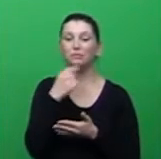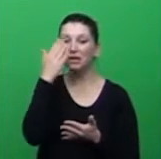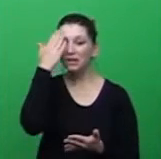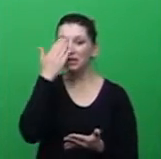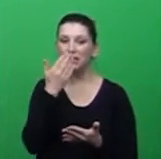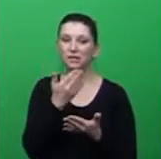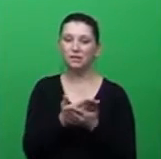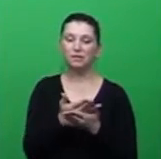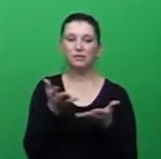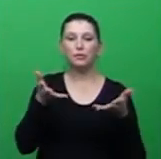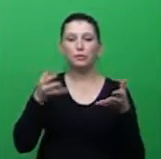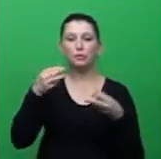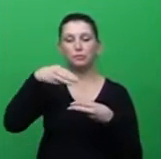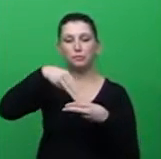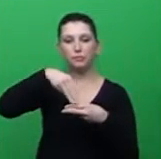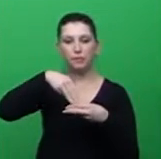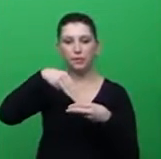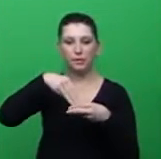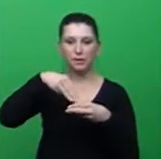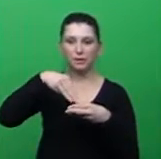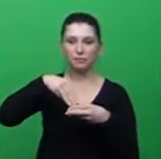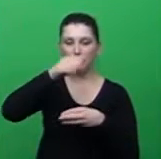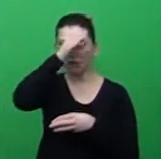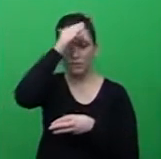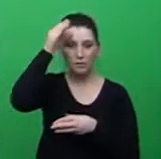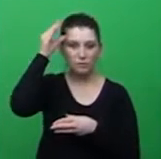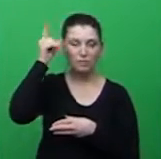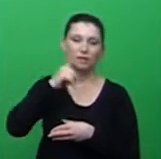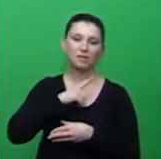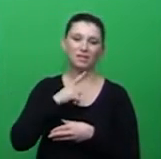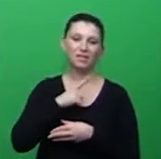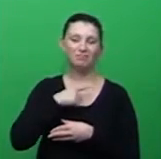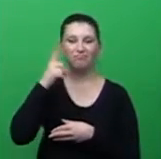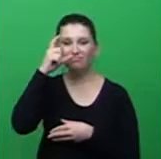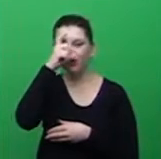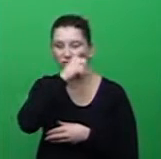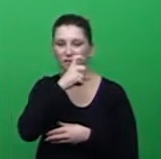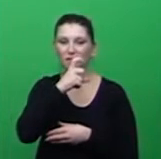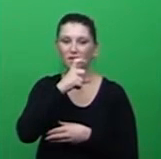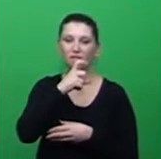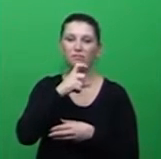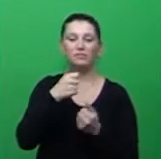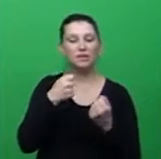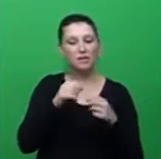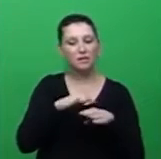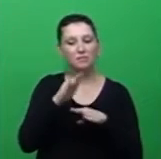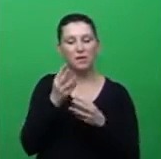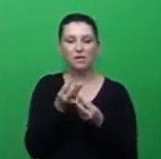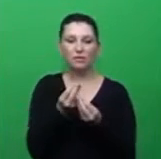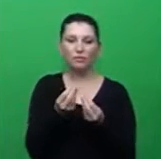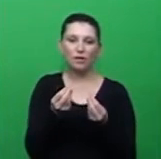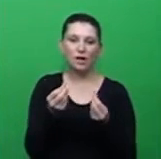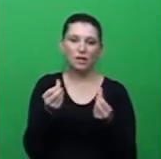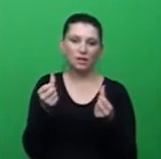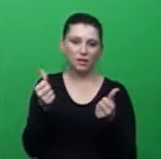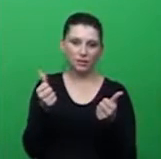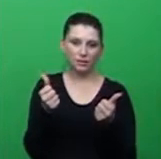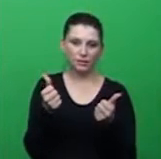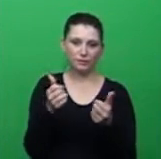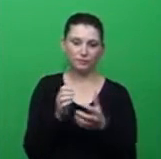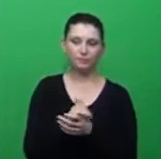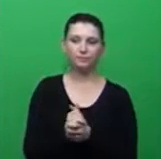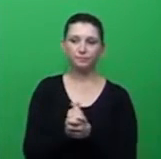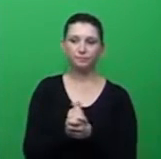Criciúma hoje reconhece a dificuldade em relação ao fornecimento de qualidade no que diz respeito a essa alimentação.